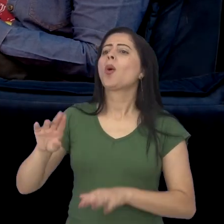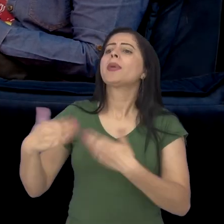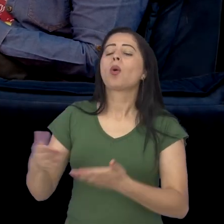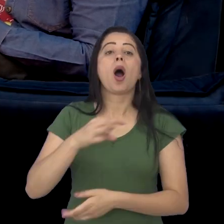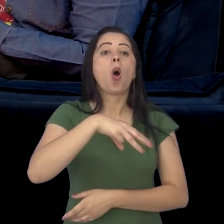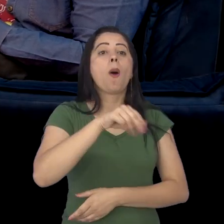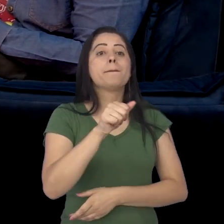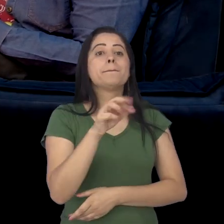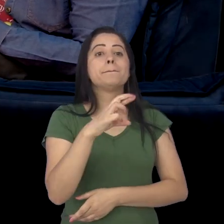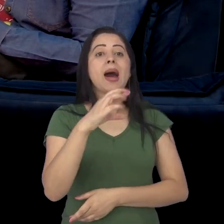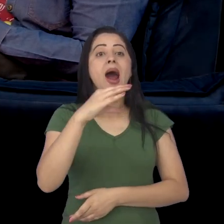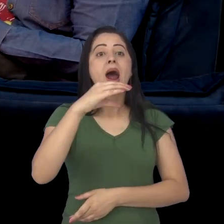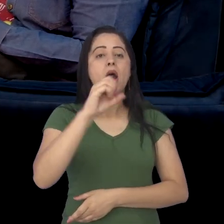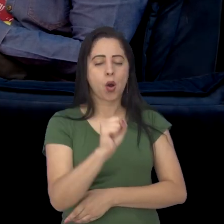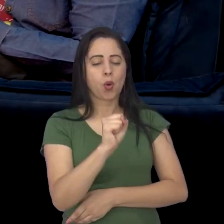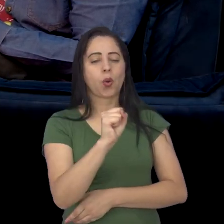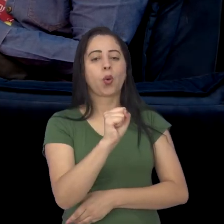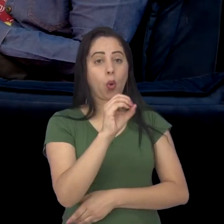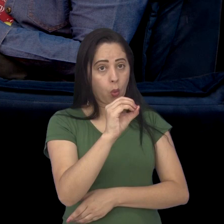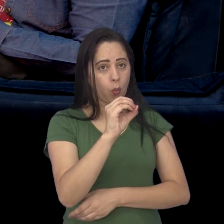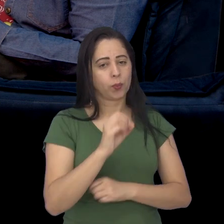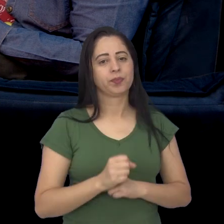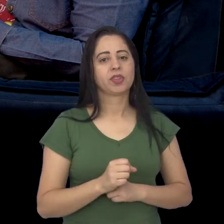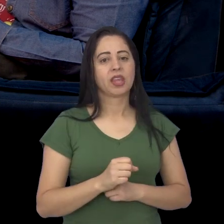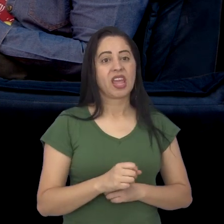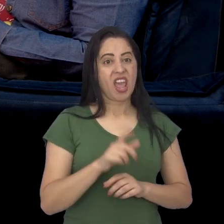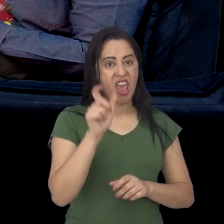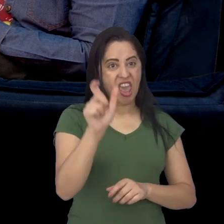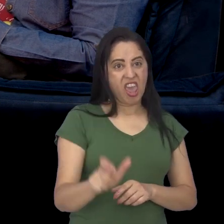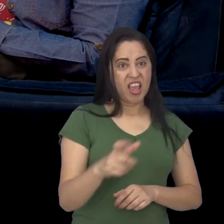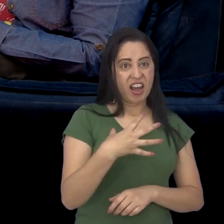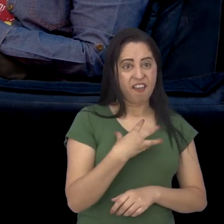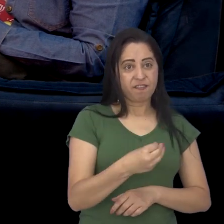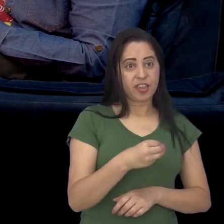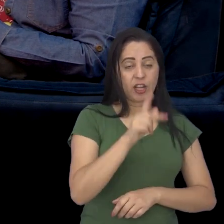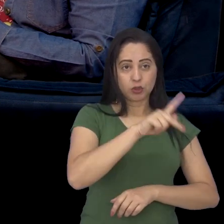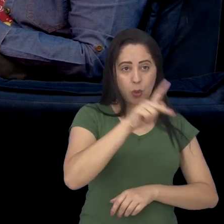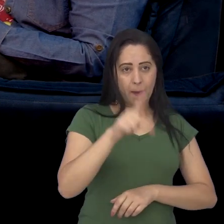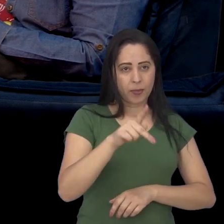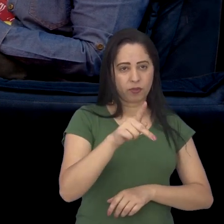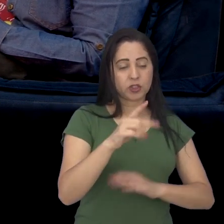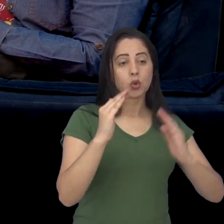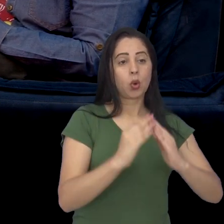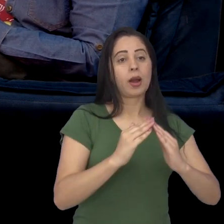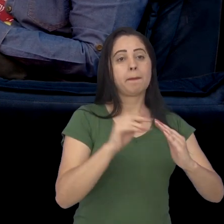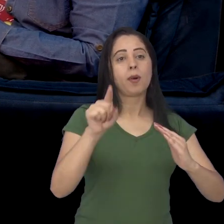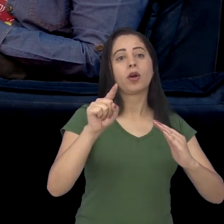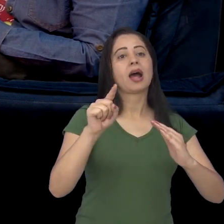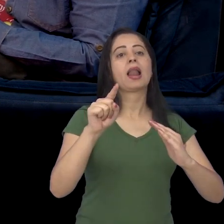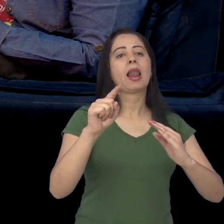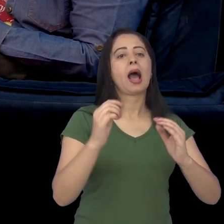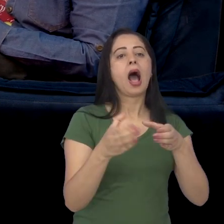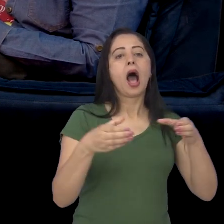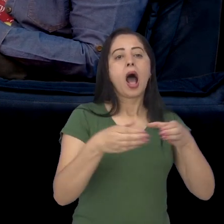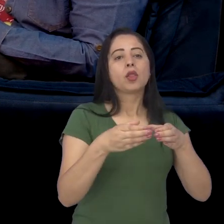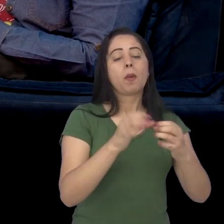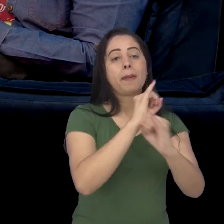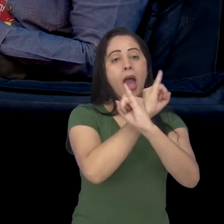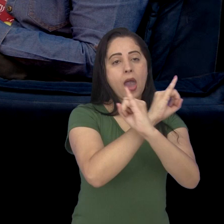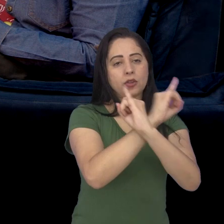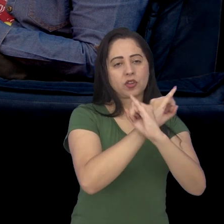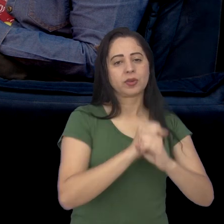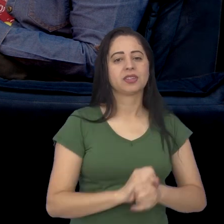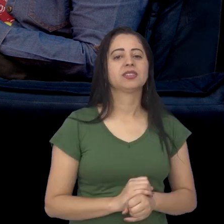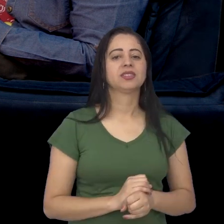que história. Ele é filho de uma professora lá do Jardim das Indústrias, que eu também conhecia há muitos anos, chamada Nilzete.